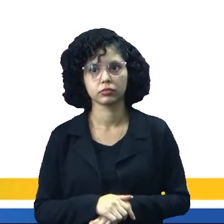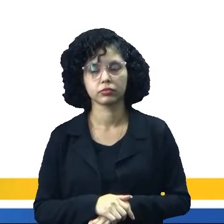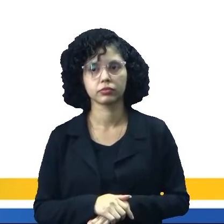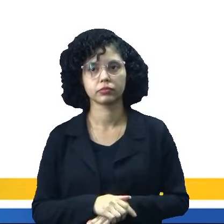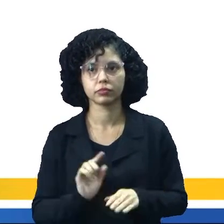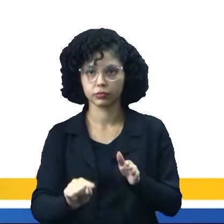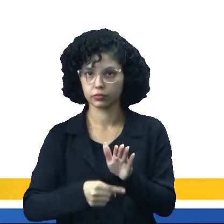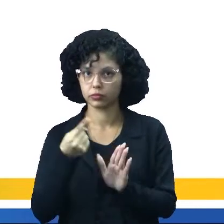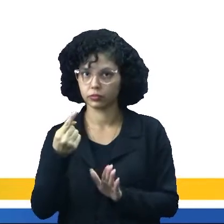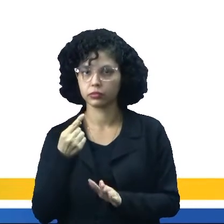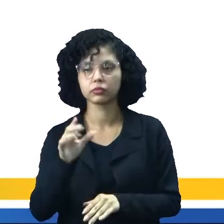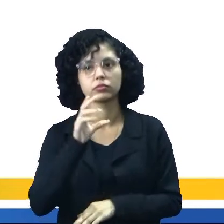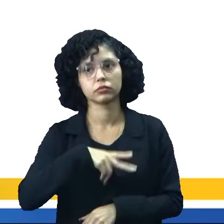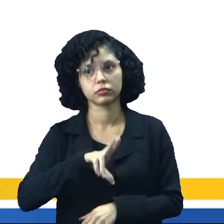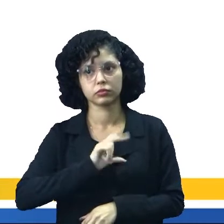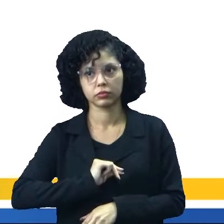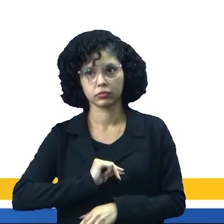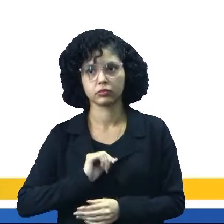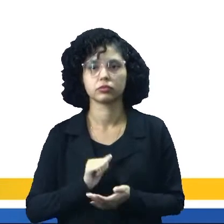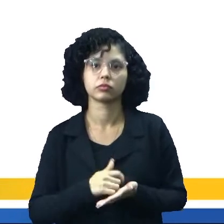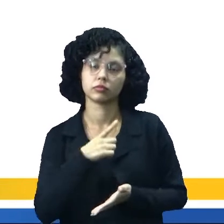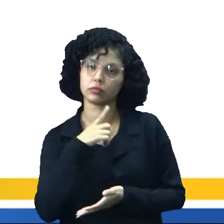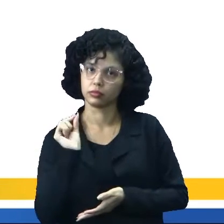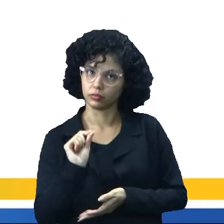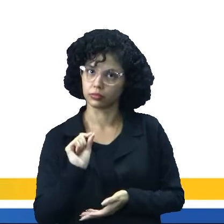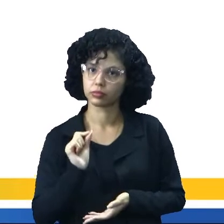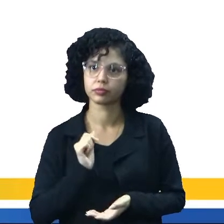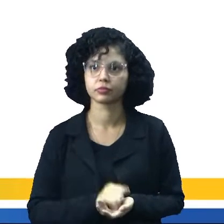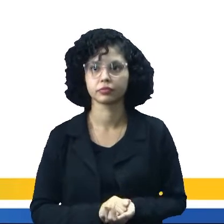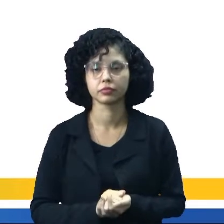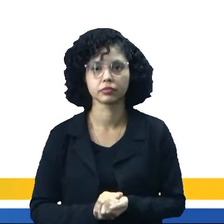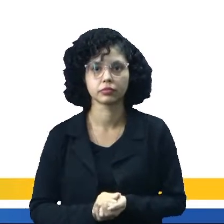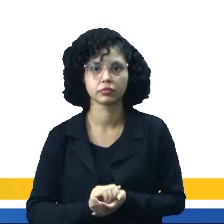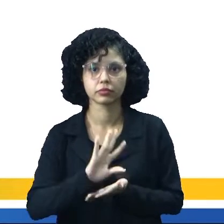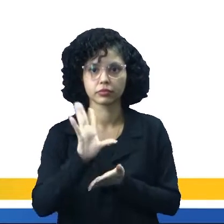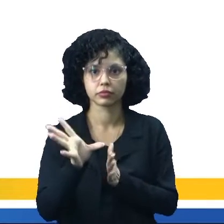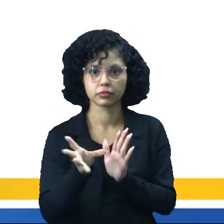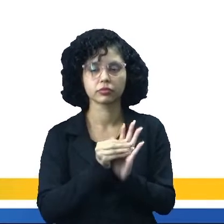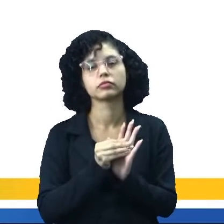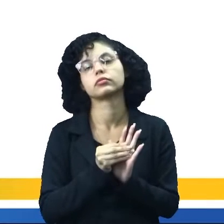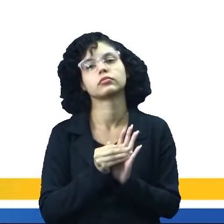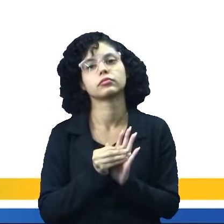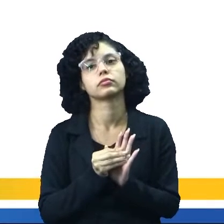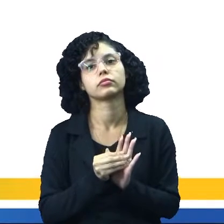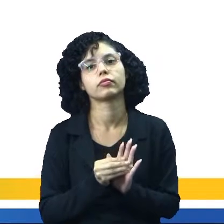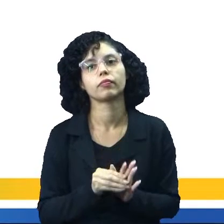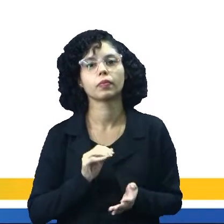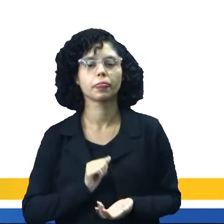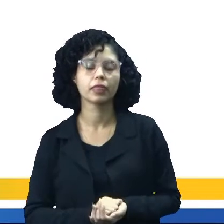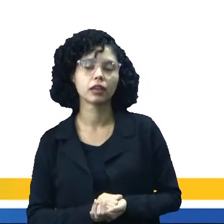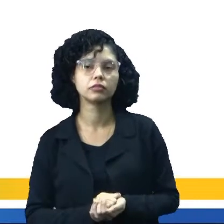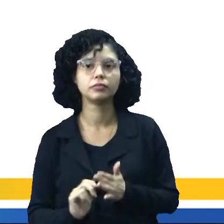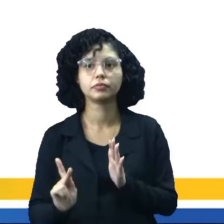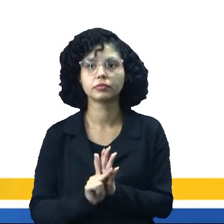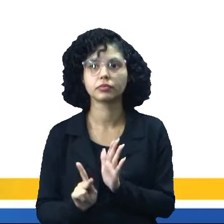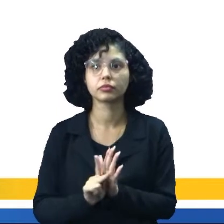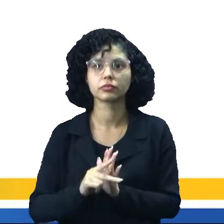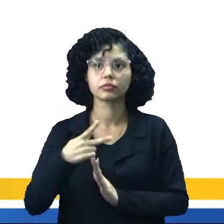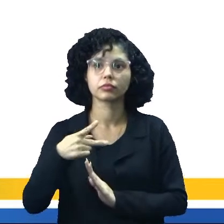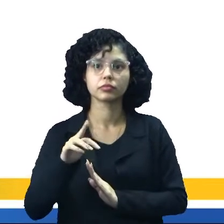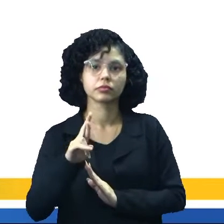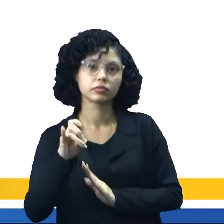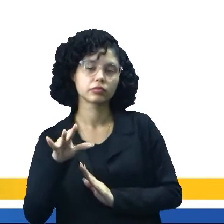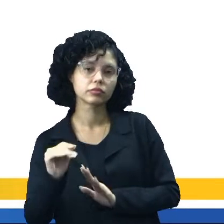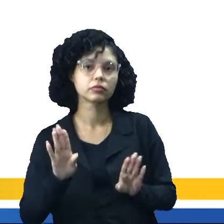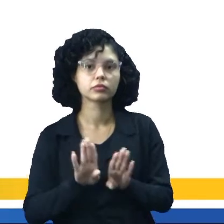Entre os primeiros portugueses, a gente tem os que se fixaram principalmente em Pernambuco e na